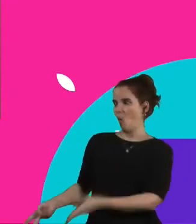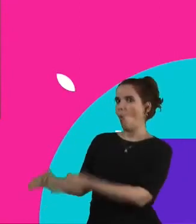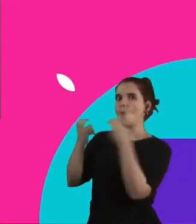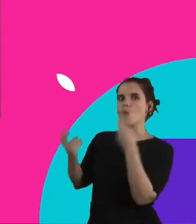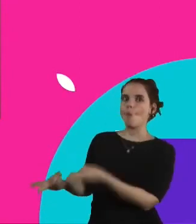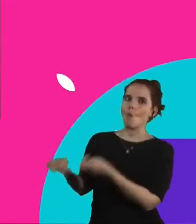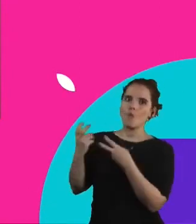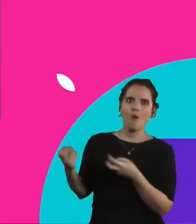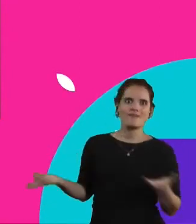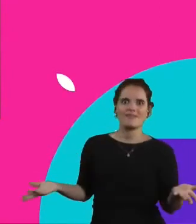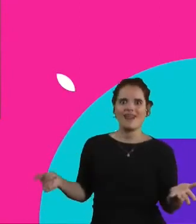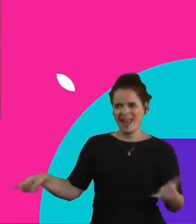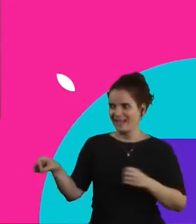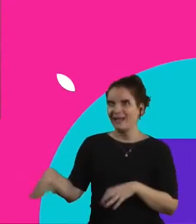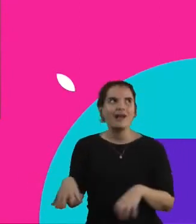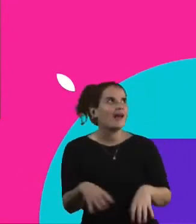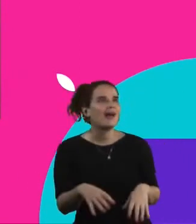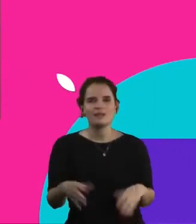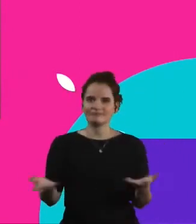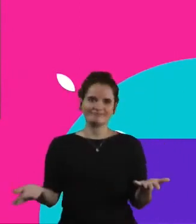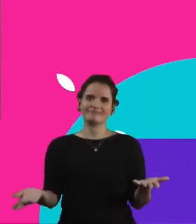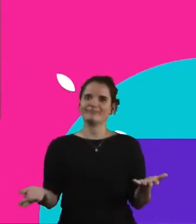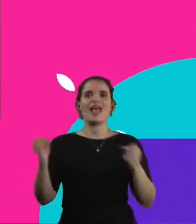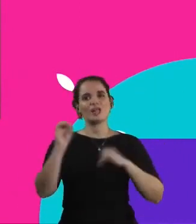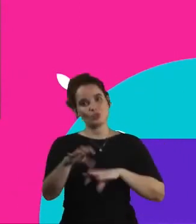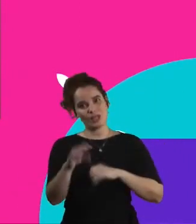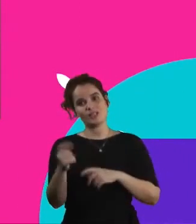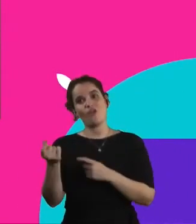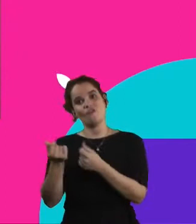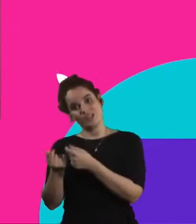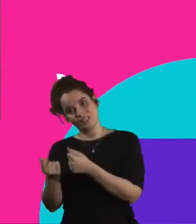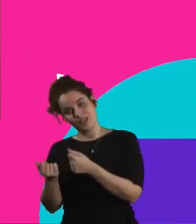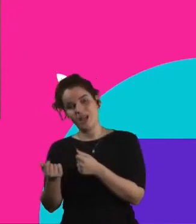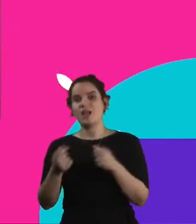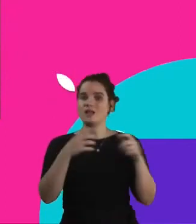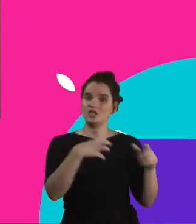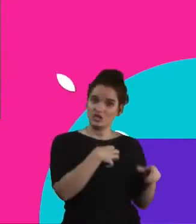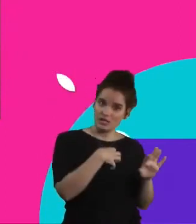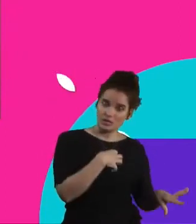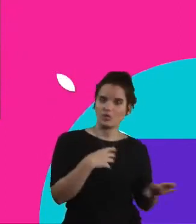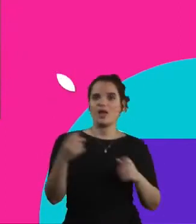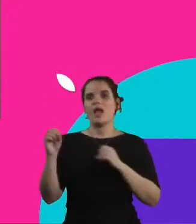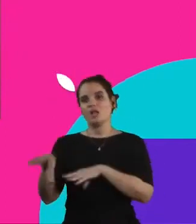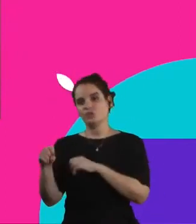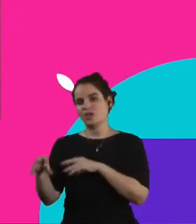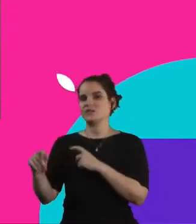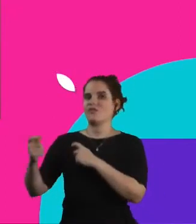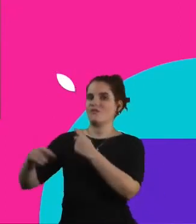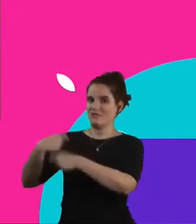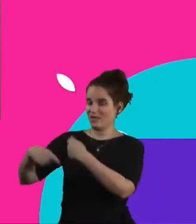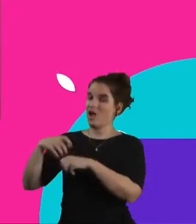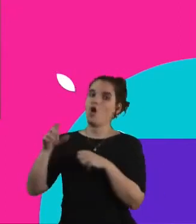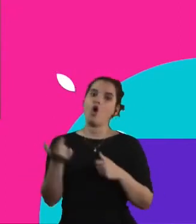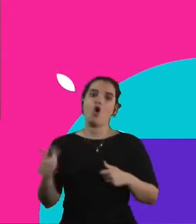está investindo. Educação financeira é uma coisa, educação para mercado é outra. Então, eu sou muito cético quanto